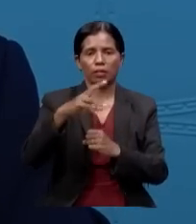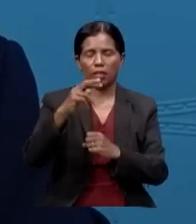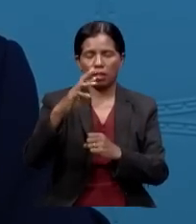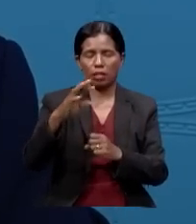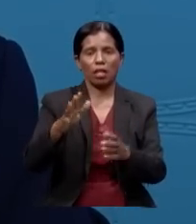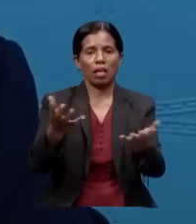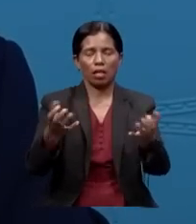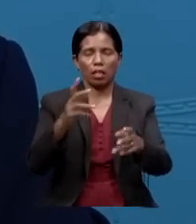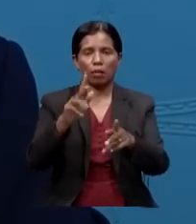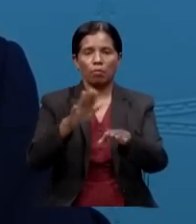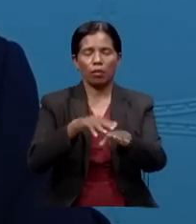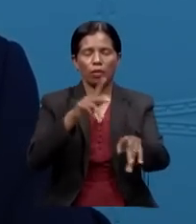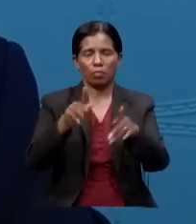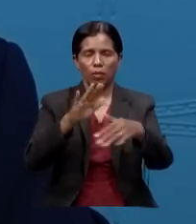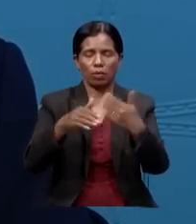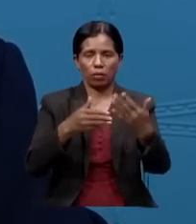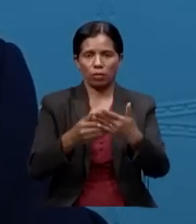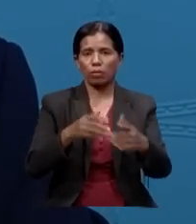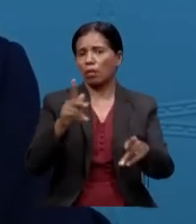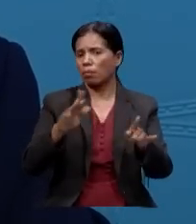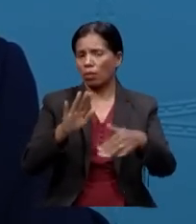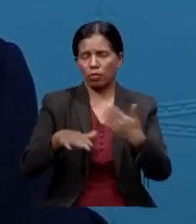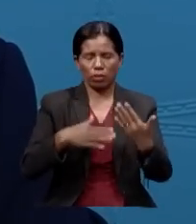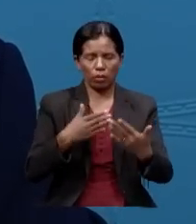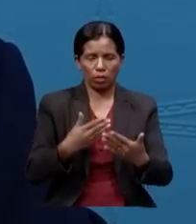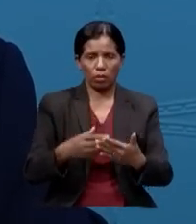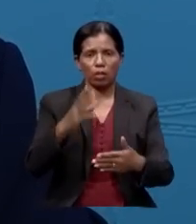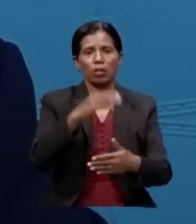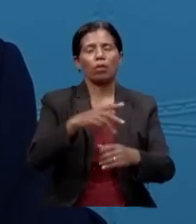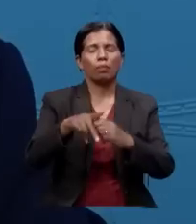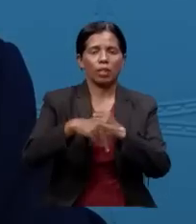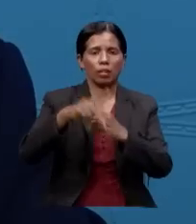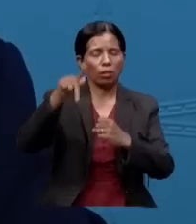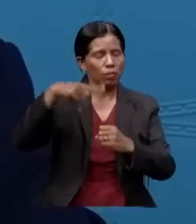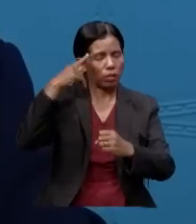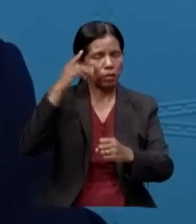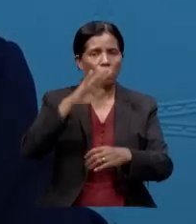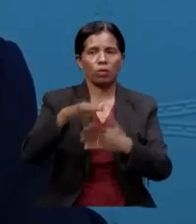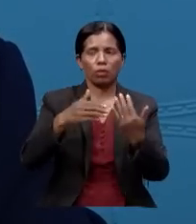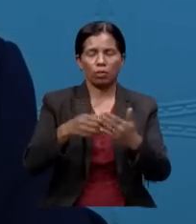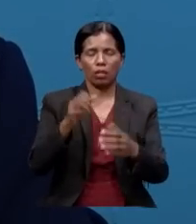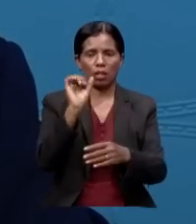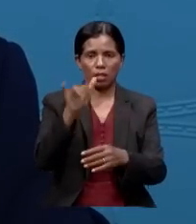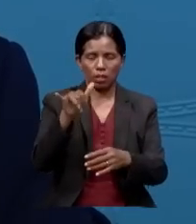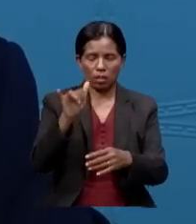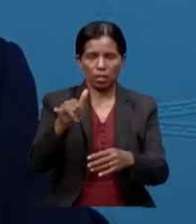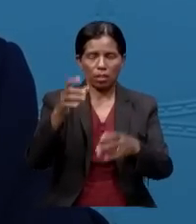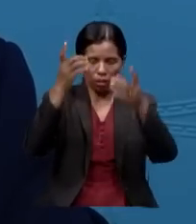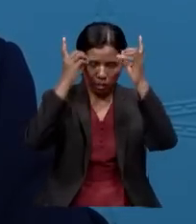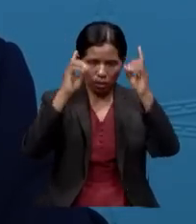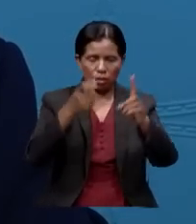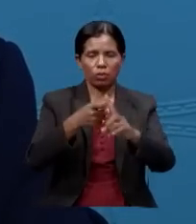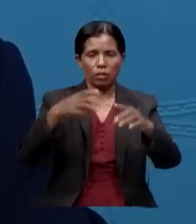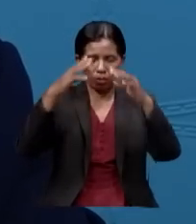convida povo toma, sociedade toma, no partido político Tomac, a tu aceita a decisão do presidente